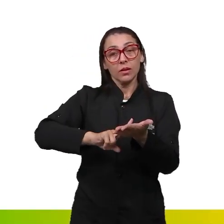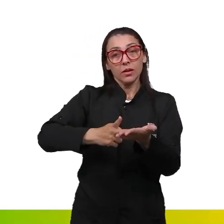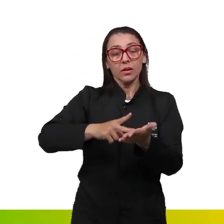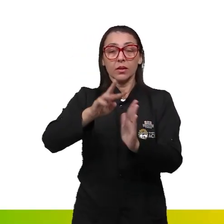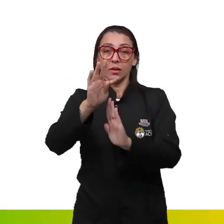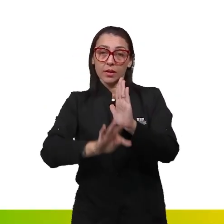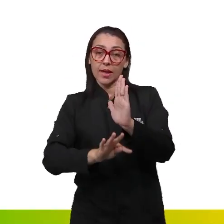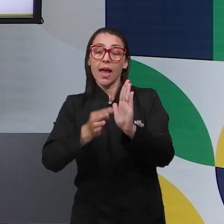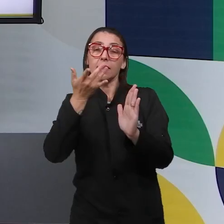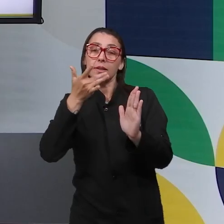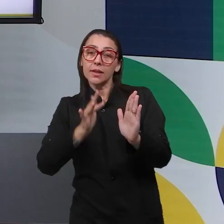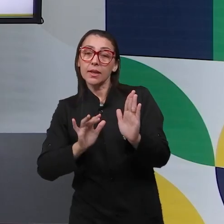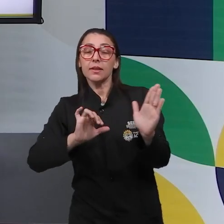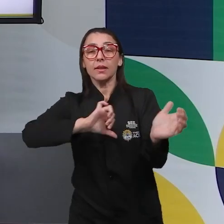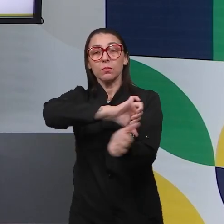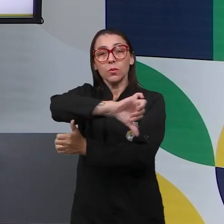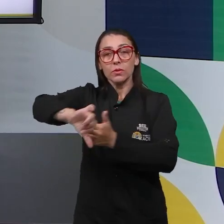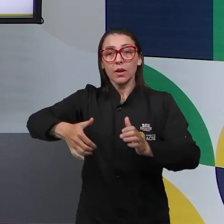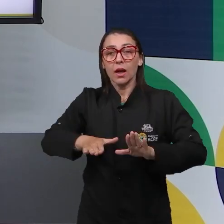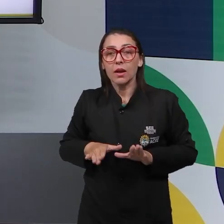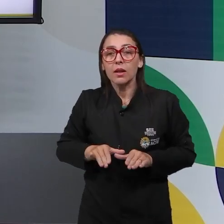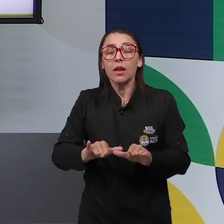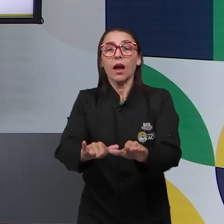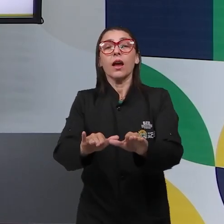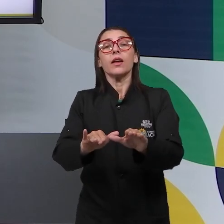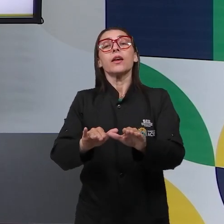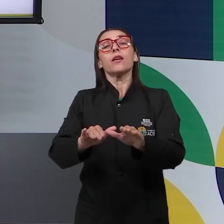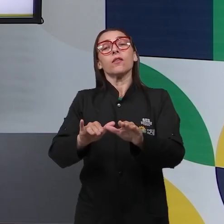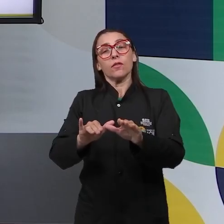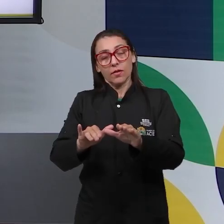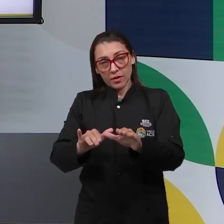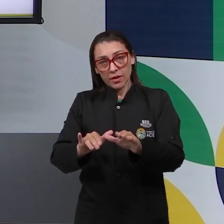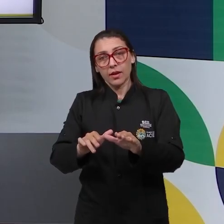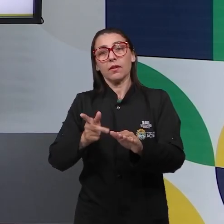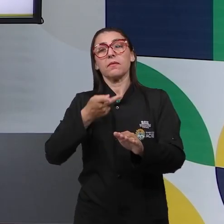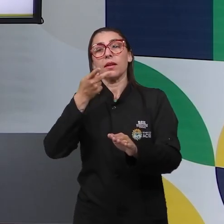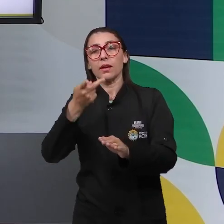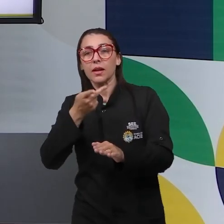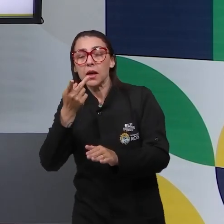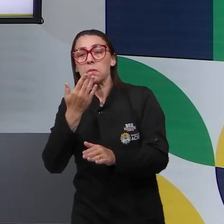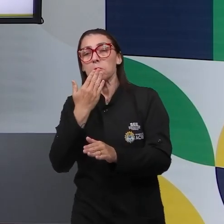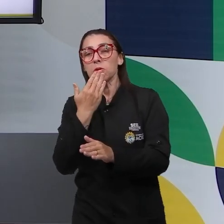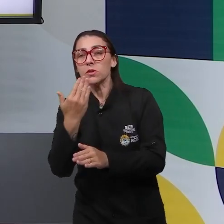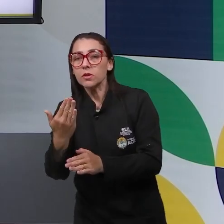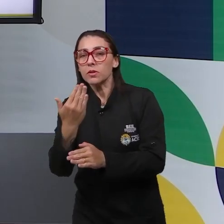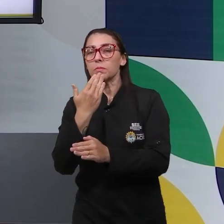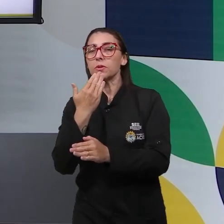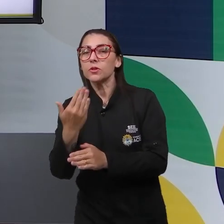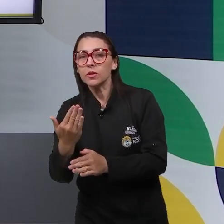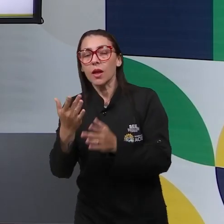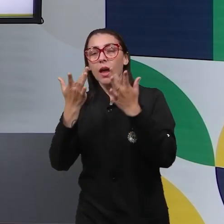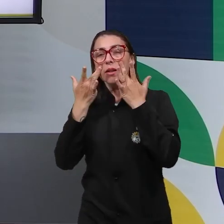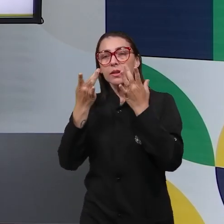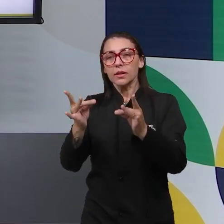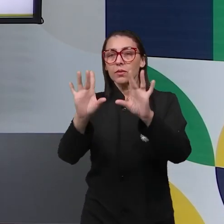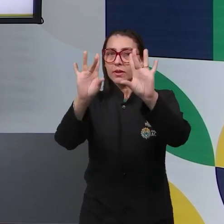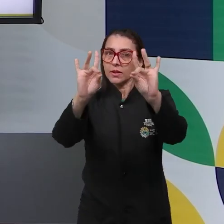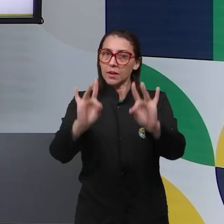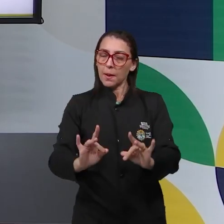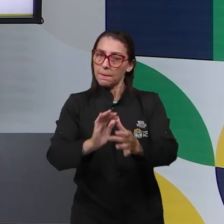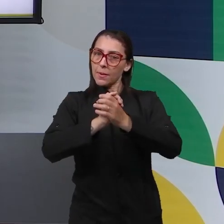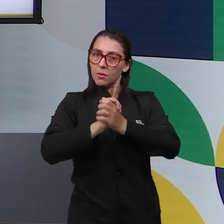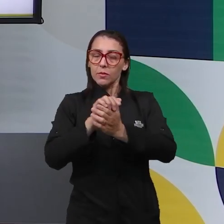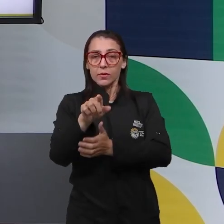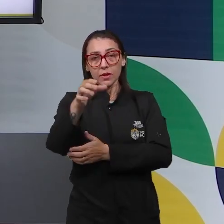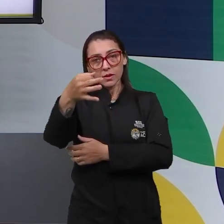que viraram aves e desde então ficam lamentando, tá bom? Então vamos ter atenção nesse detalhe. Parabéns para